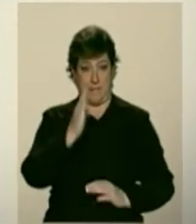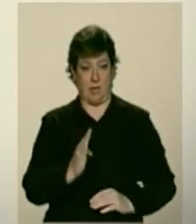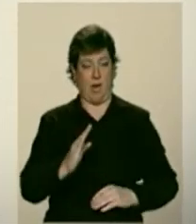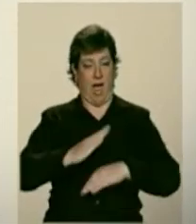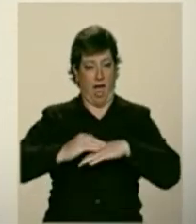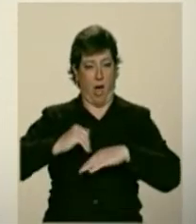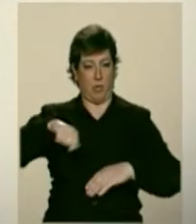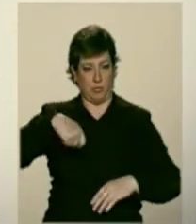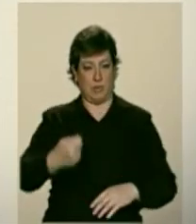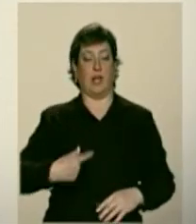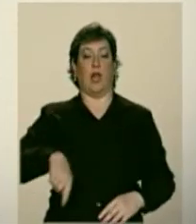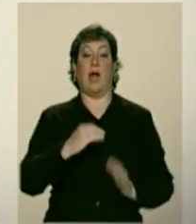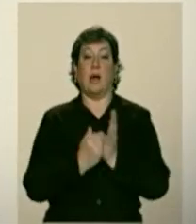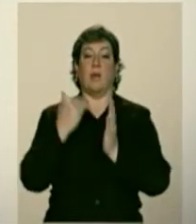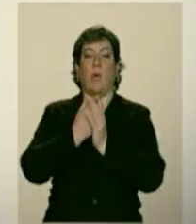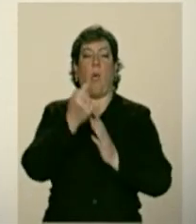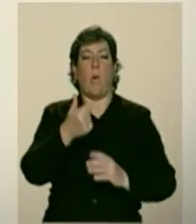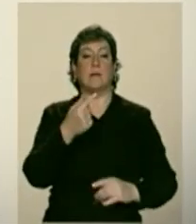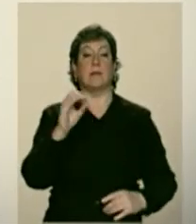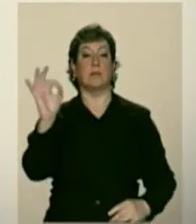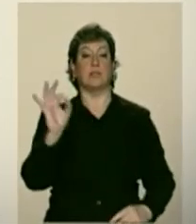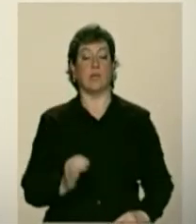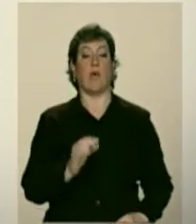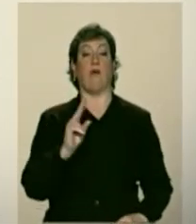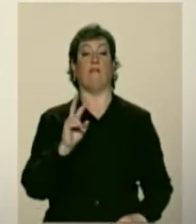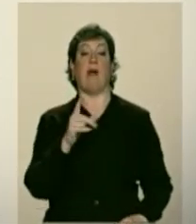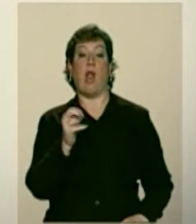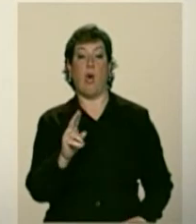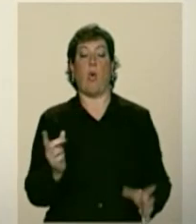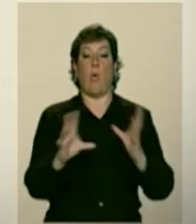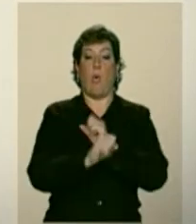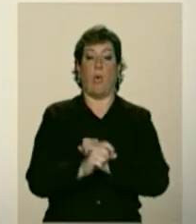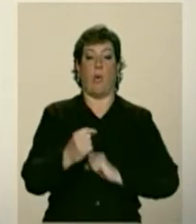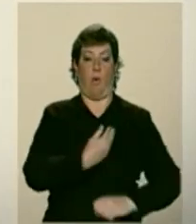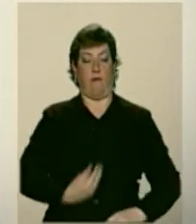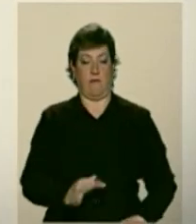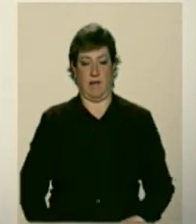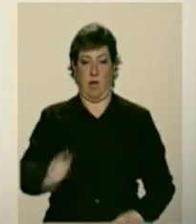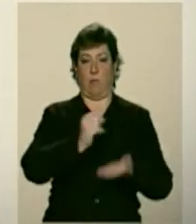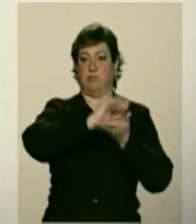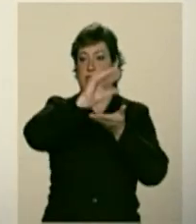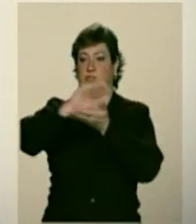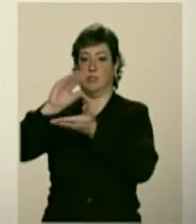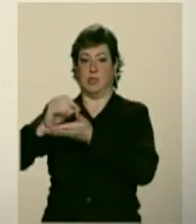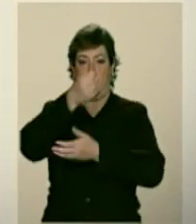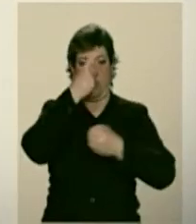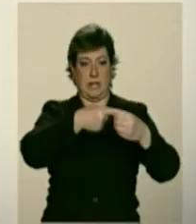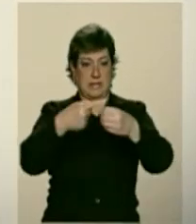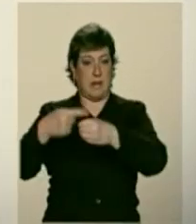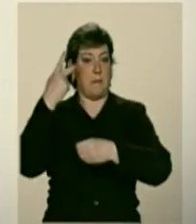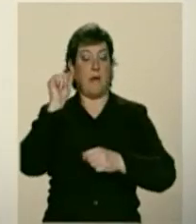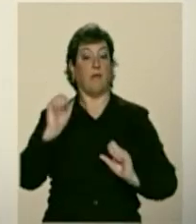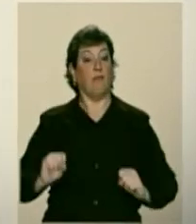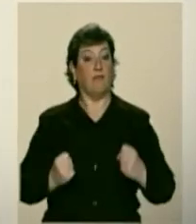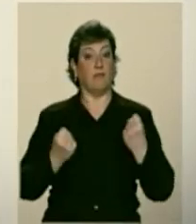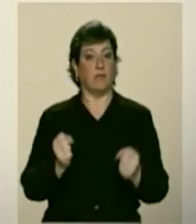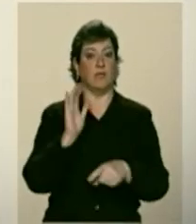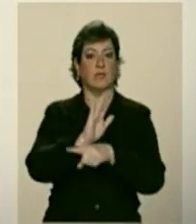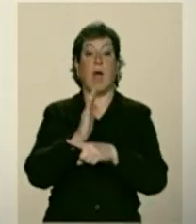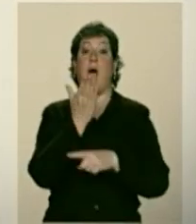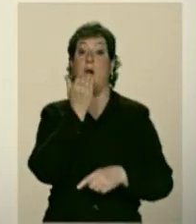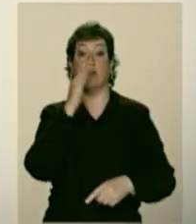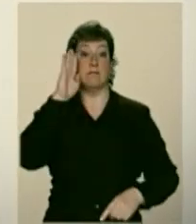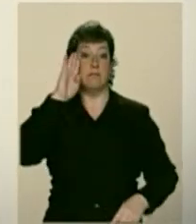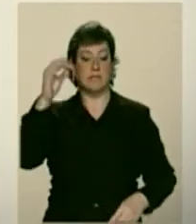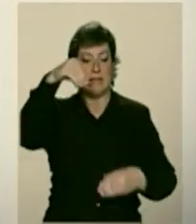quase 70% o valor que o governo federal repassa aos municípios para reforçar a alimentação